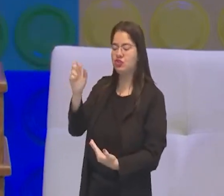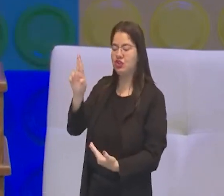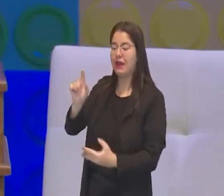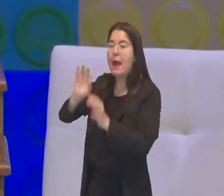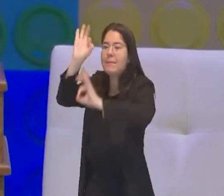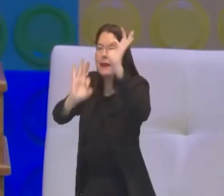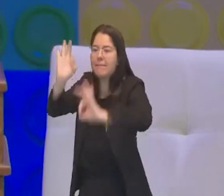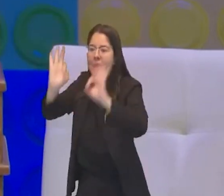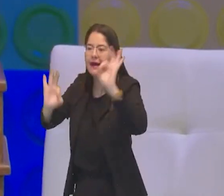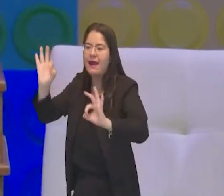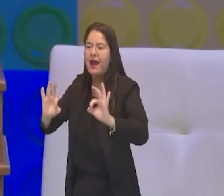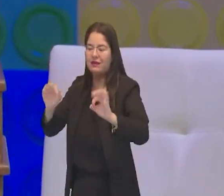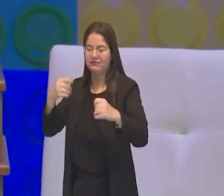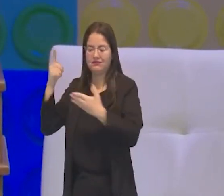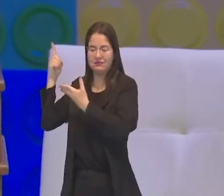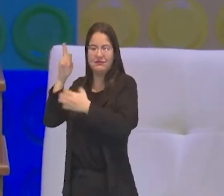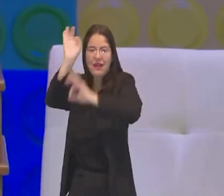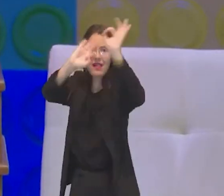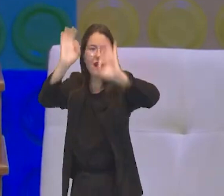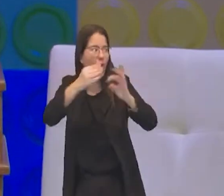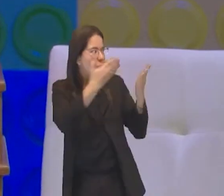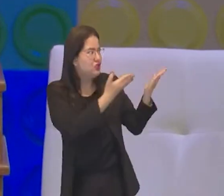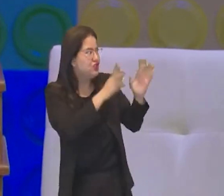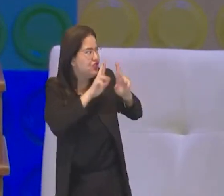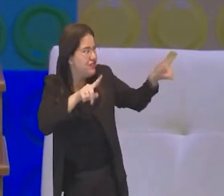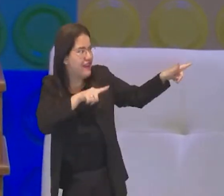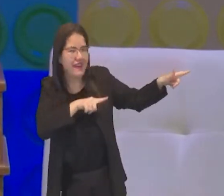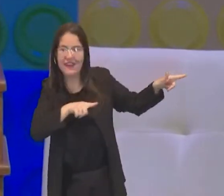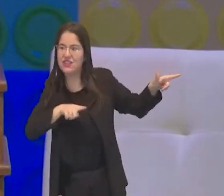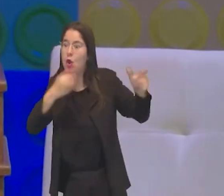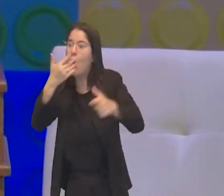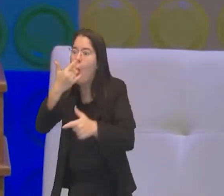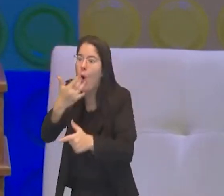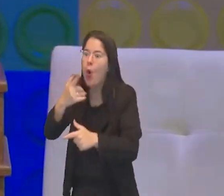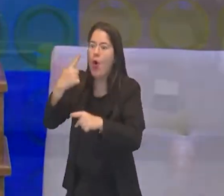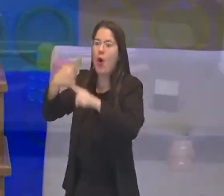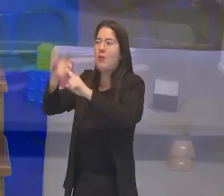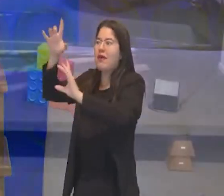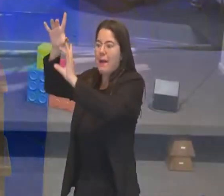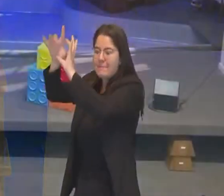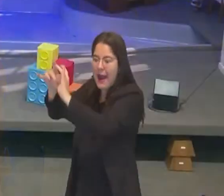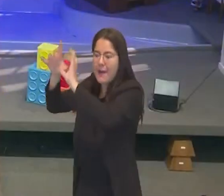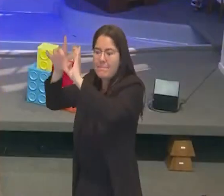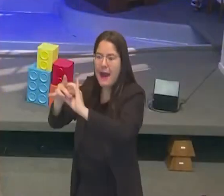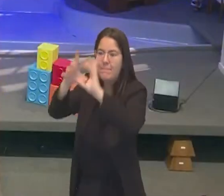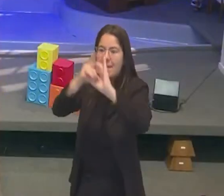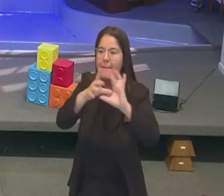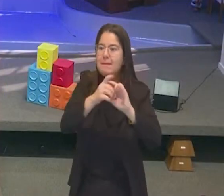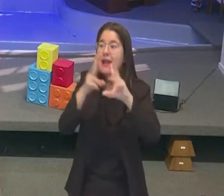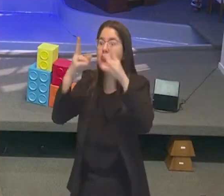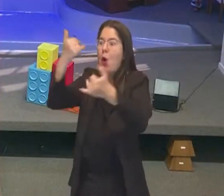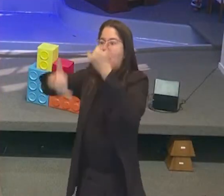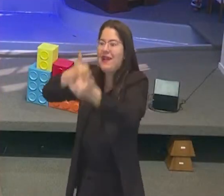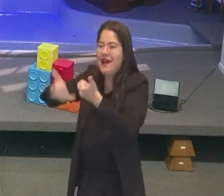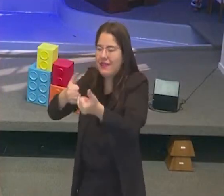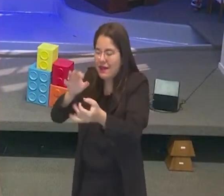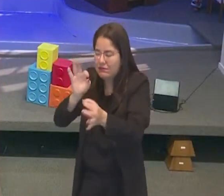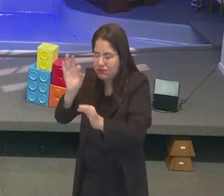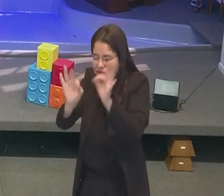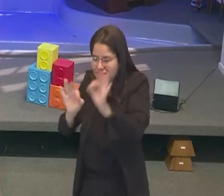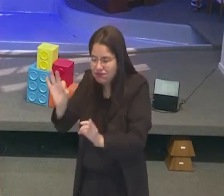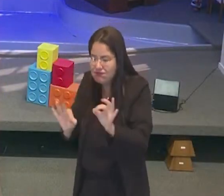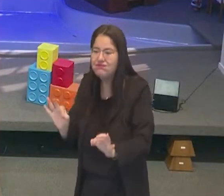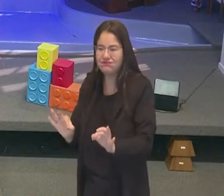prepararem esse cenário aí, para a gente já ir entrando no clima da conexão com Deus. Vamos orar antes de